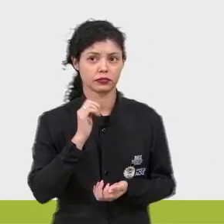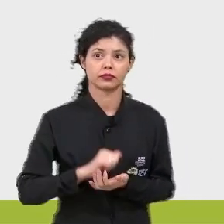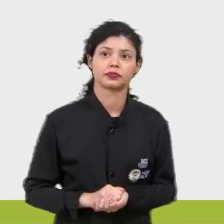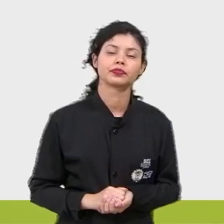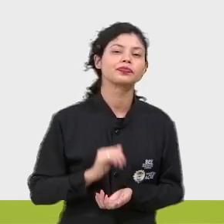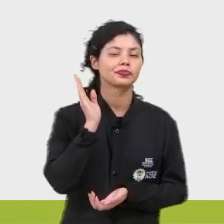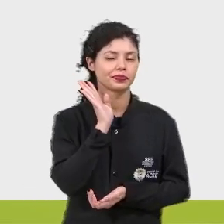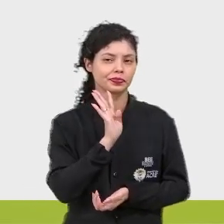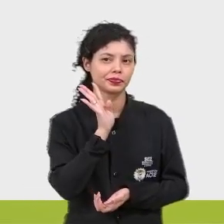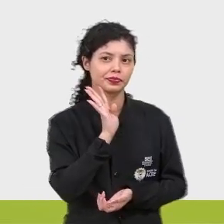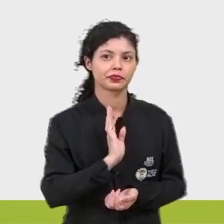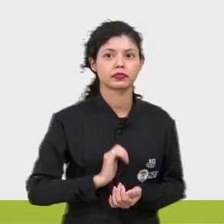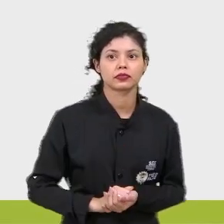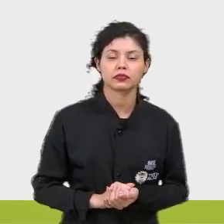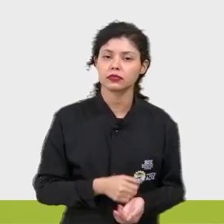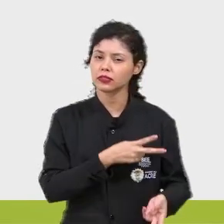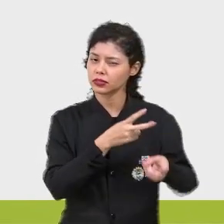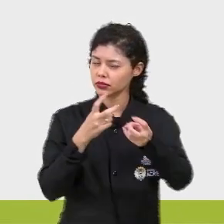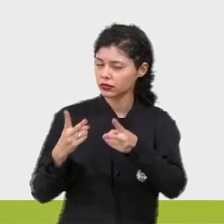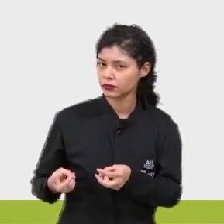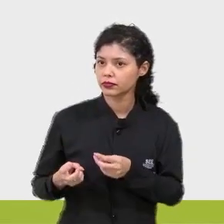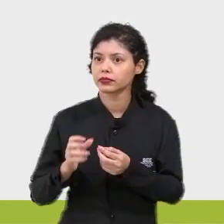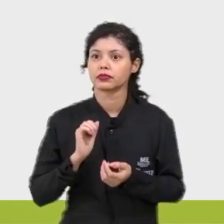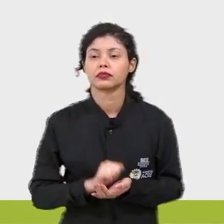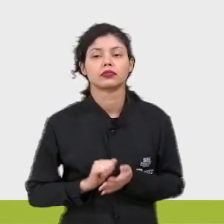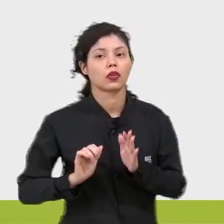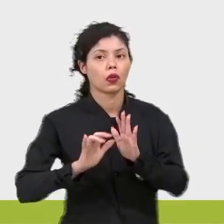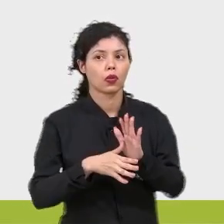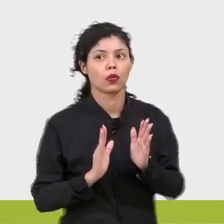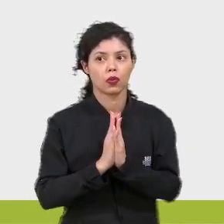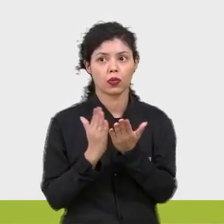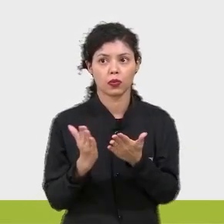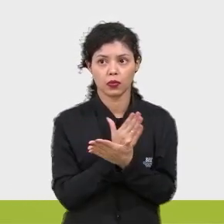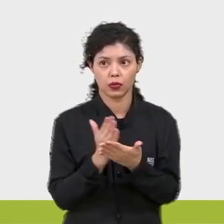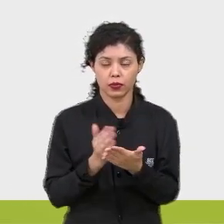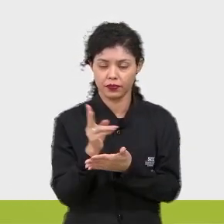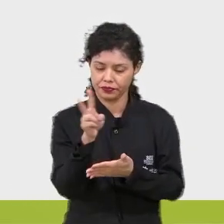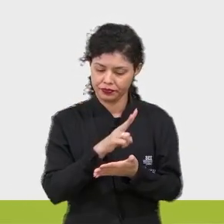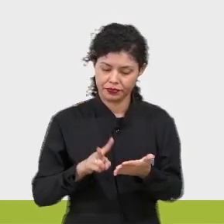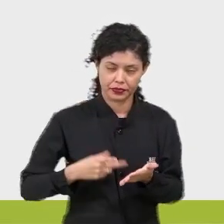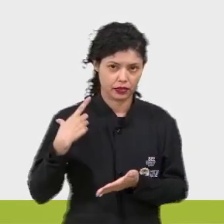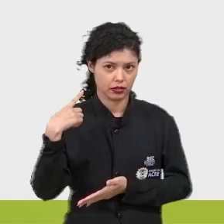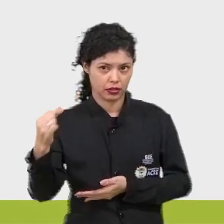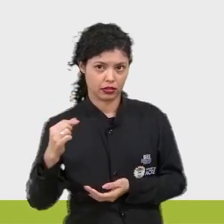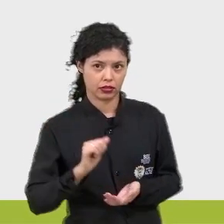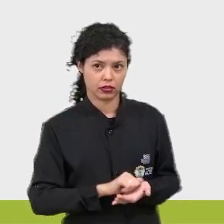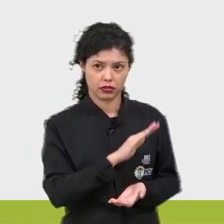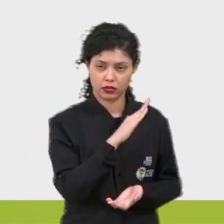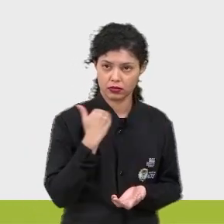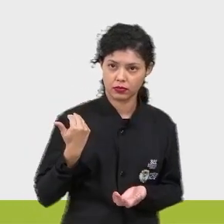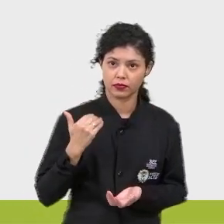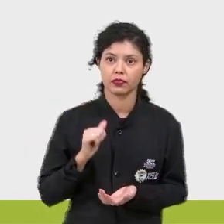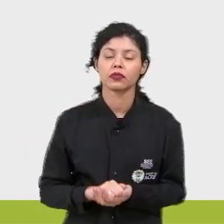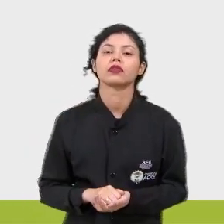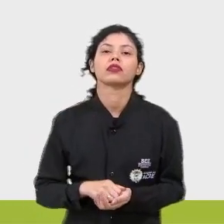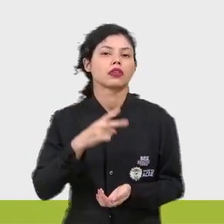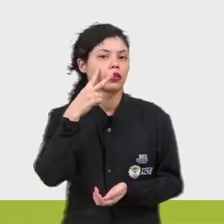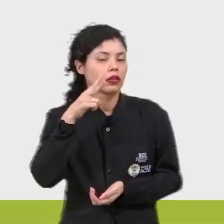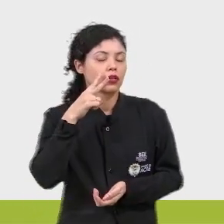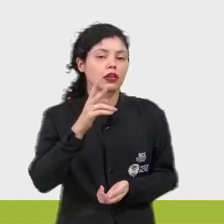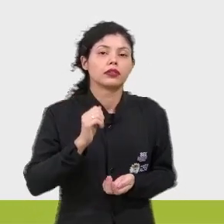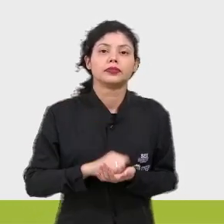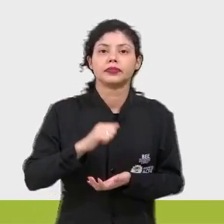surpreendentemente simpática. Ao perceber que a pequena ladra de livros lhe escapa, a morte